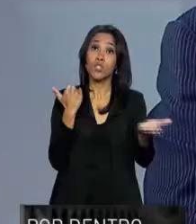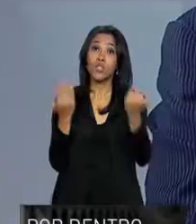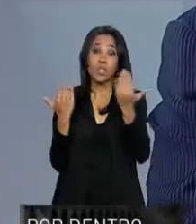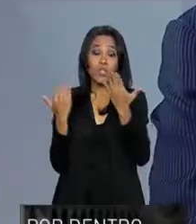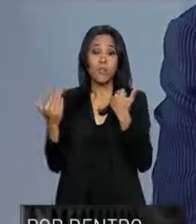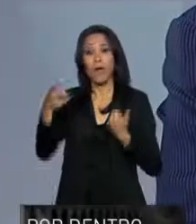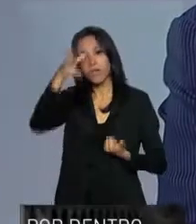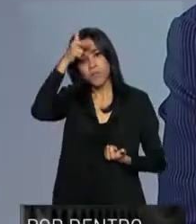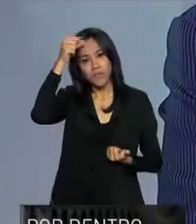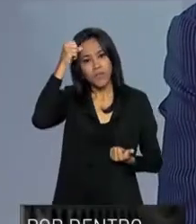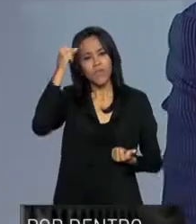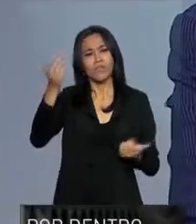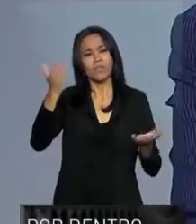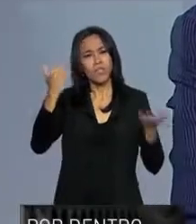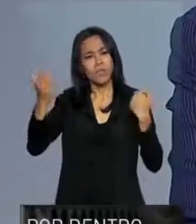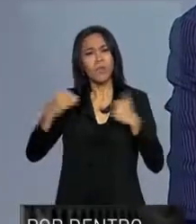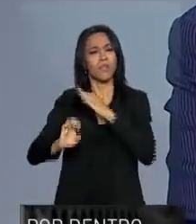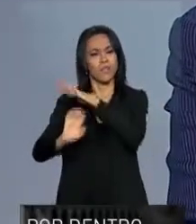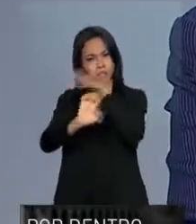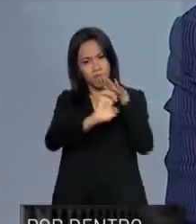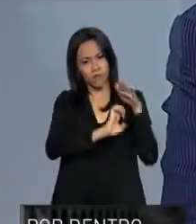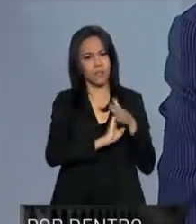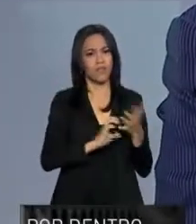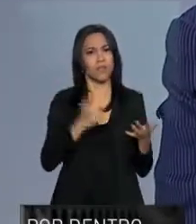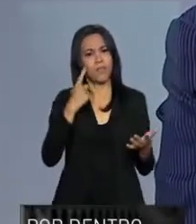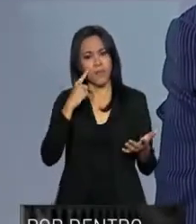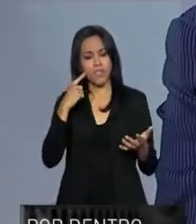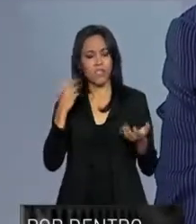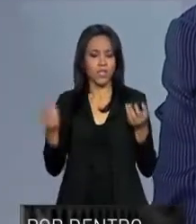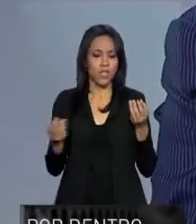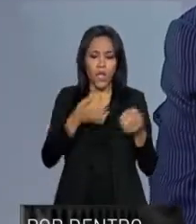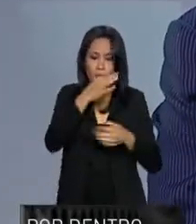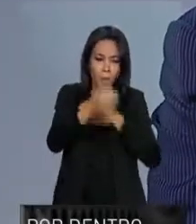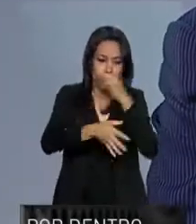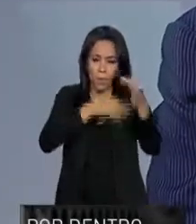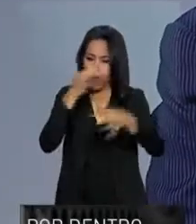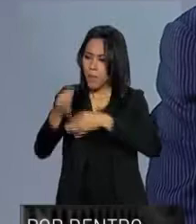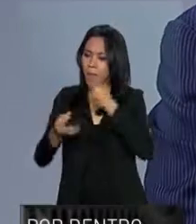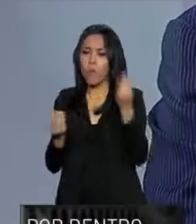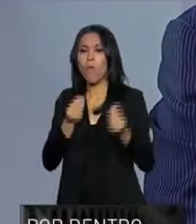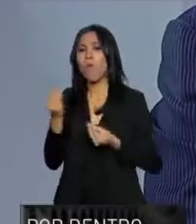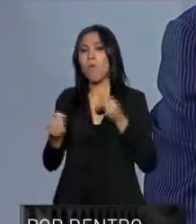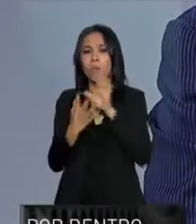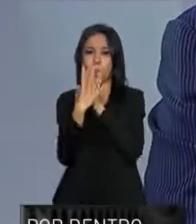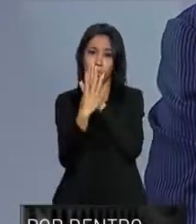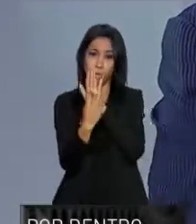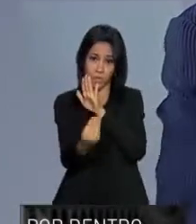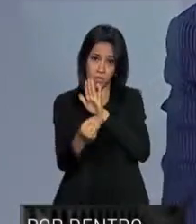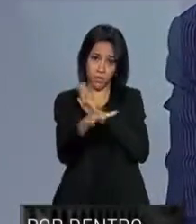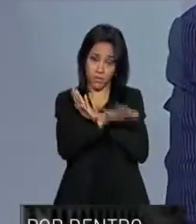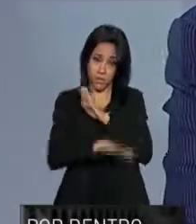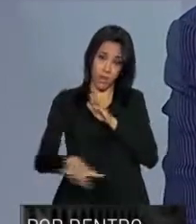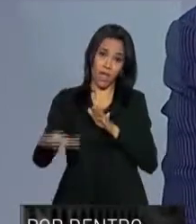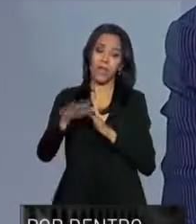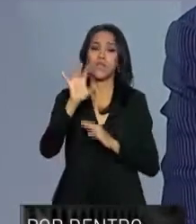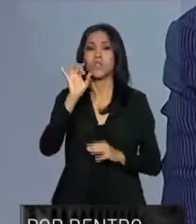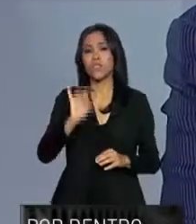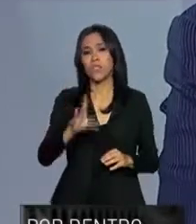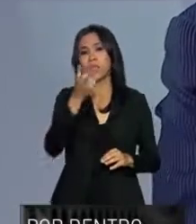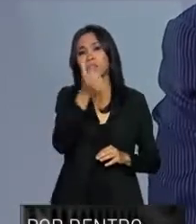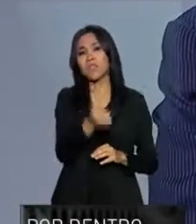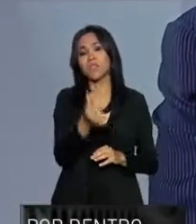companhias para que a gente possa convergir neste novo marco e um modelo de saneamento que haja investimento só 6%